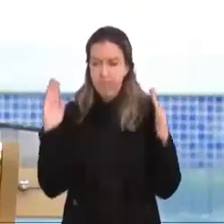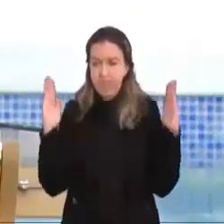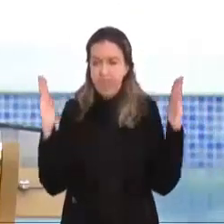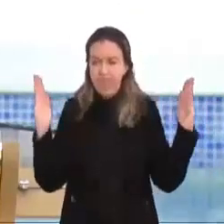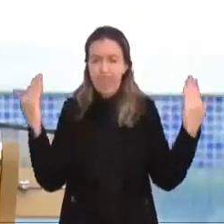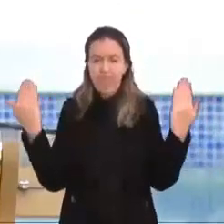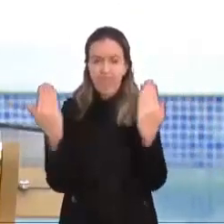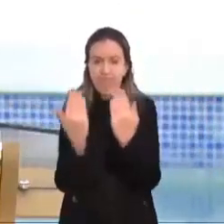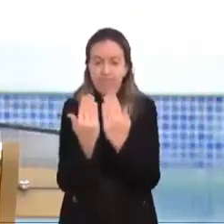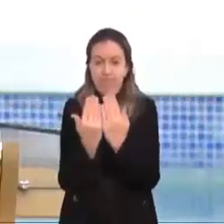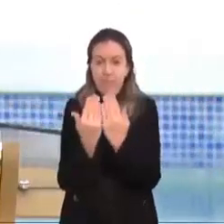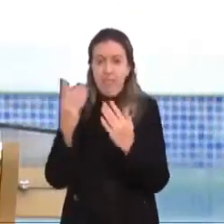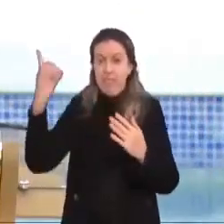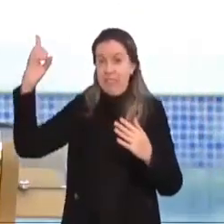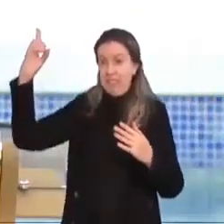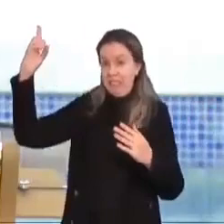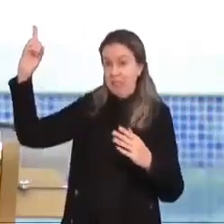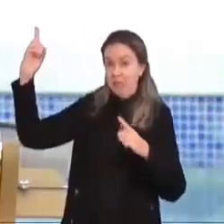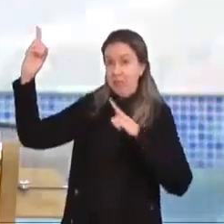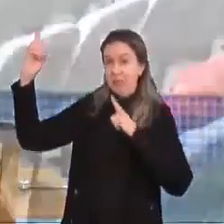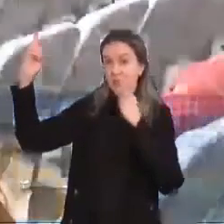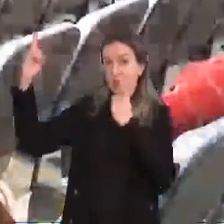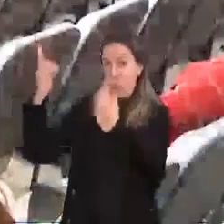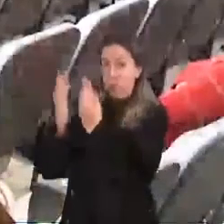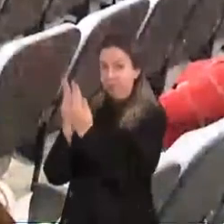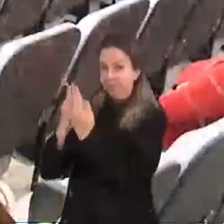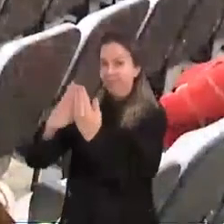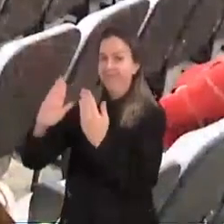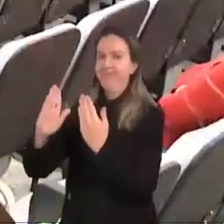mas tem uma porta.